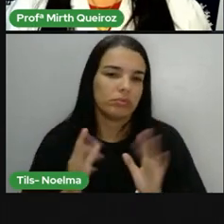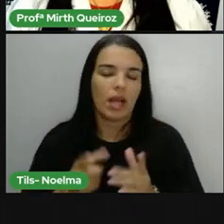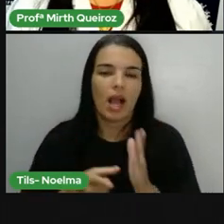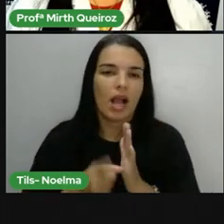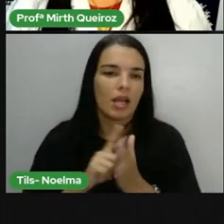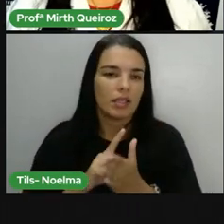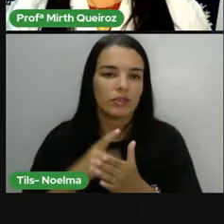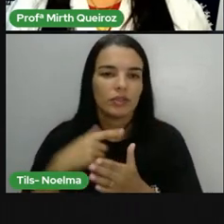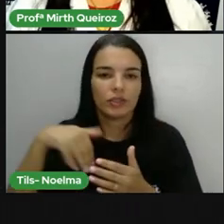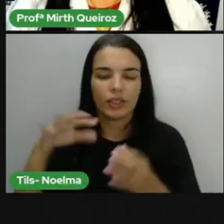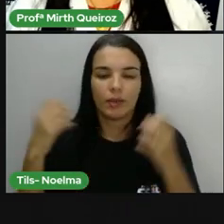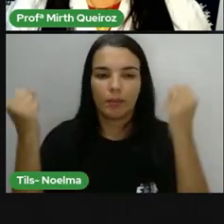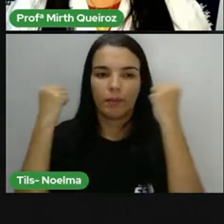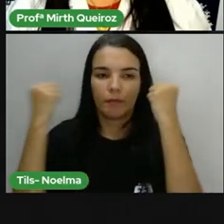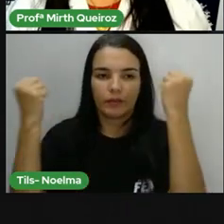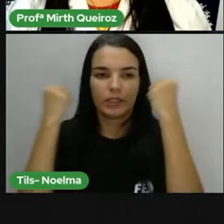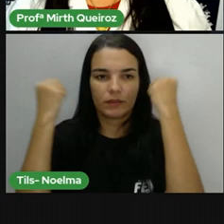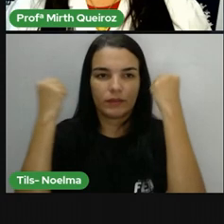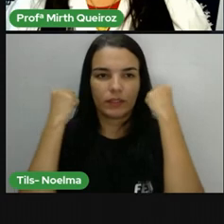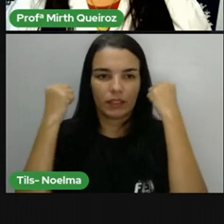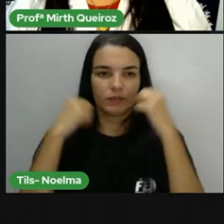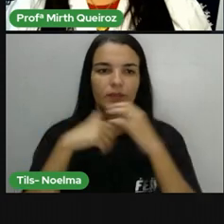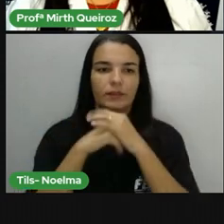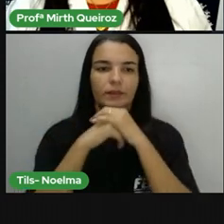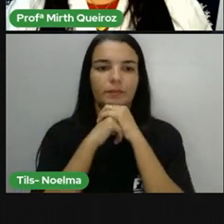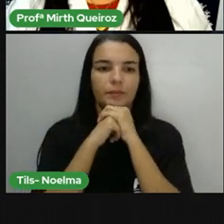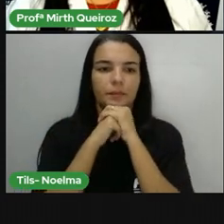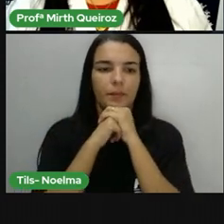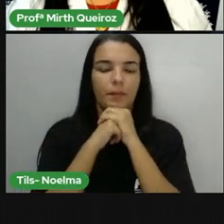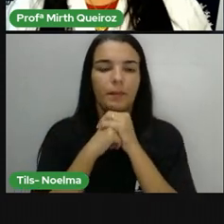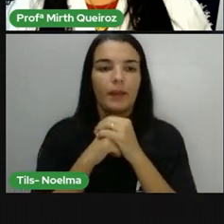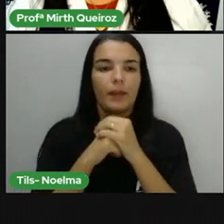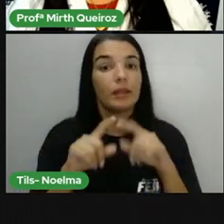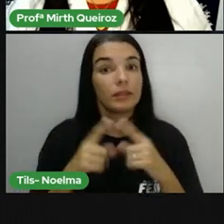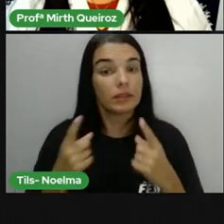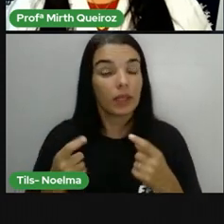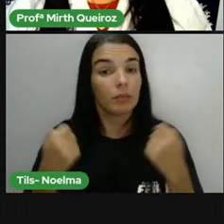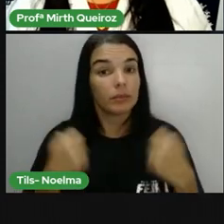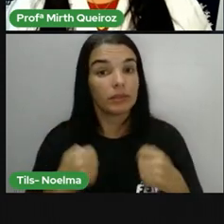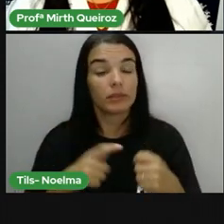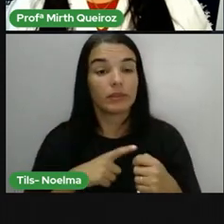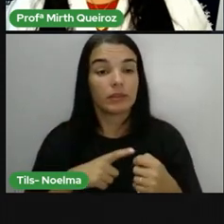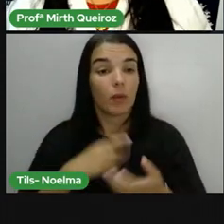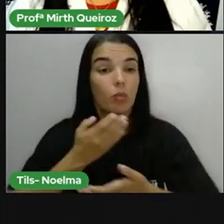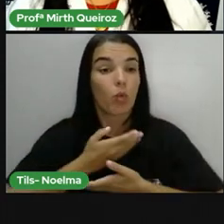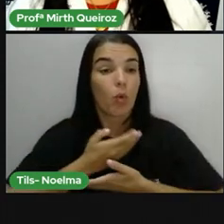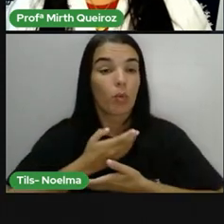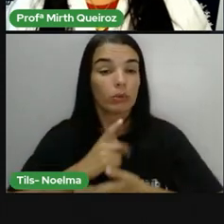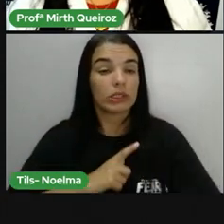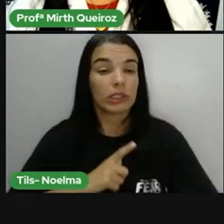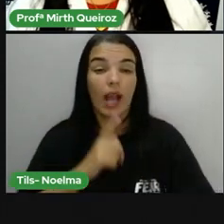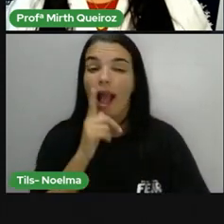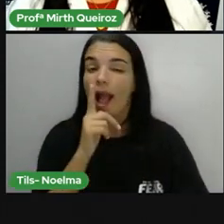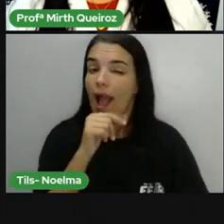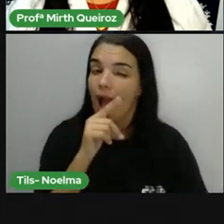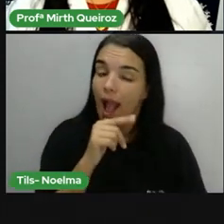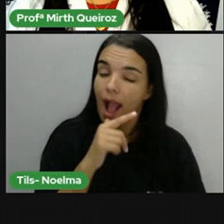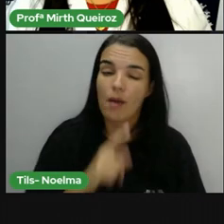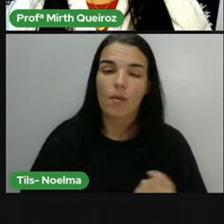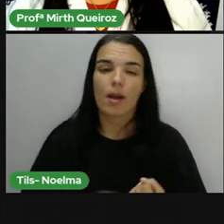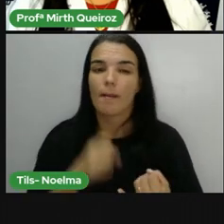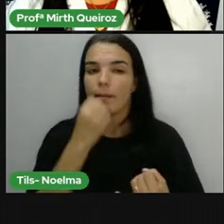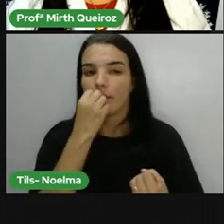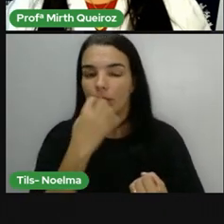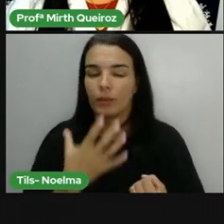de praticar uma atividade física. Então, estar bem hidratado, bem alimentado, fazer